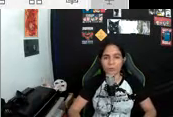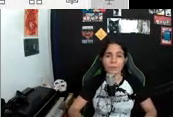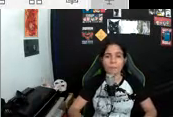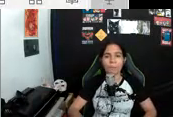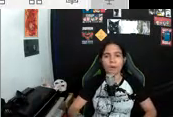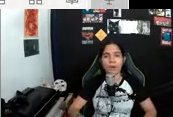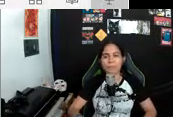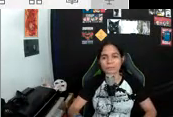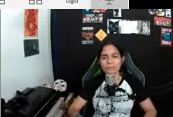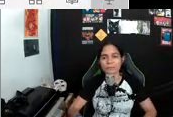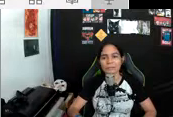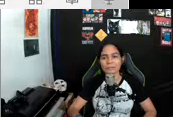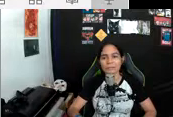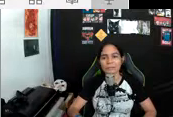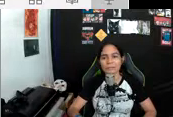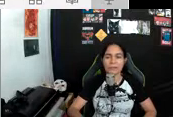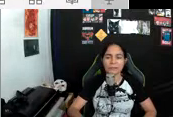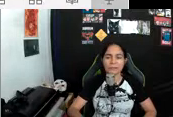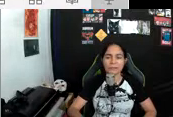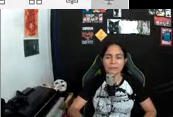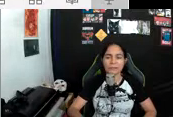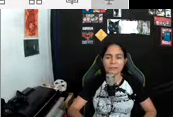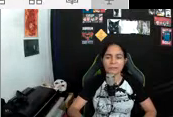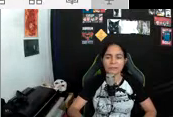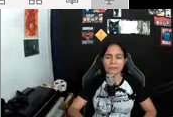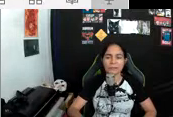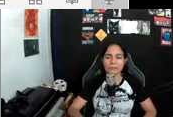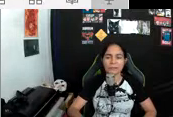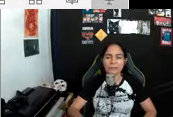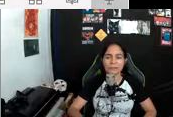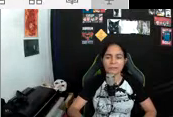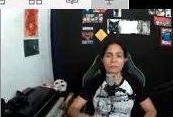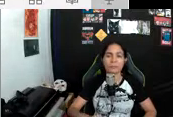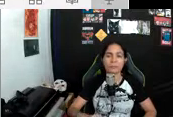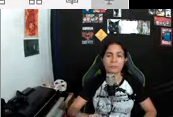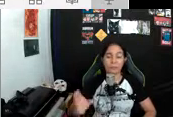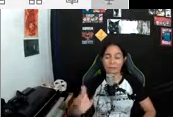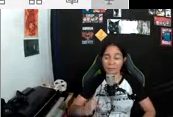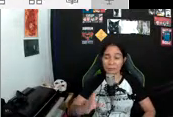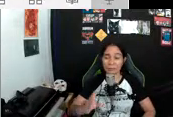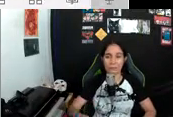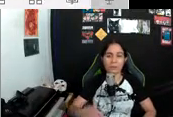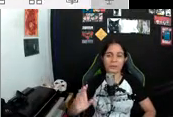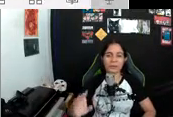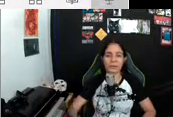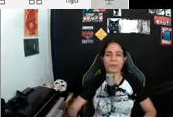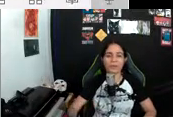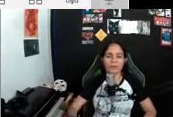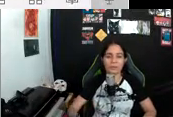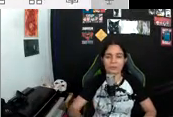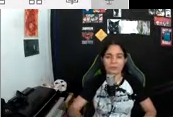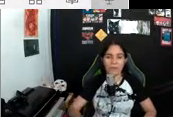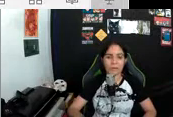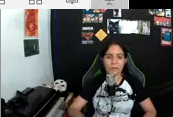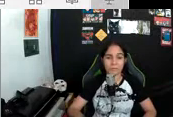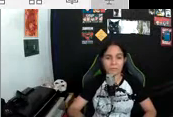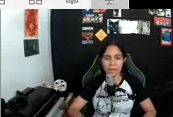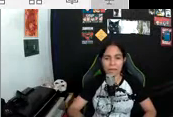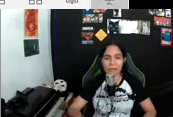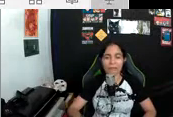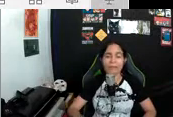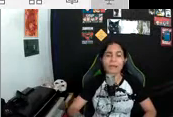que promovam a própria segurança e a da saúde da pessoa, da família e da